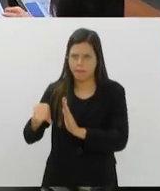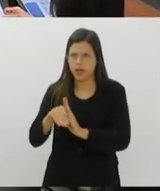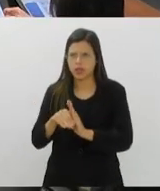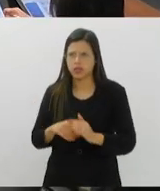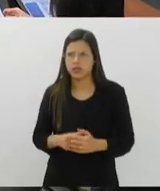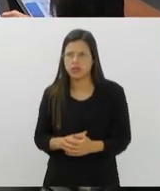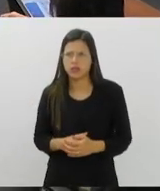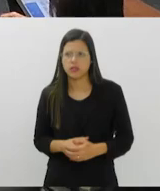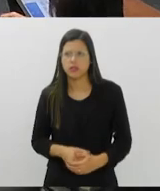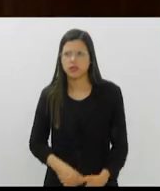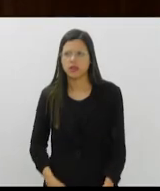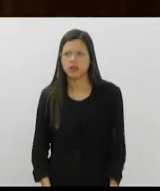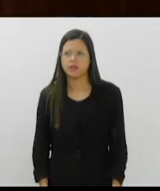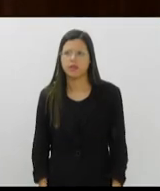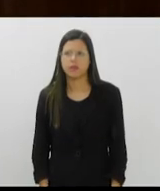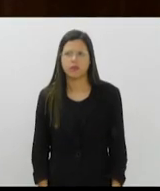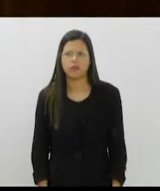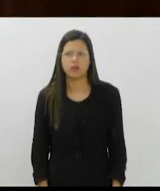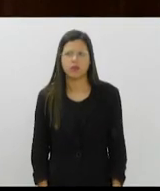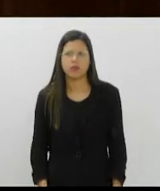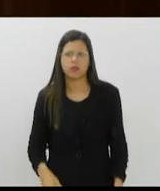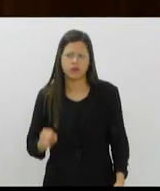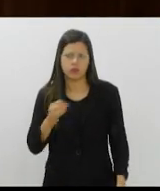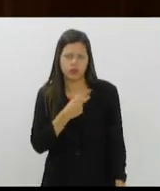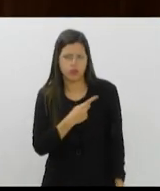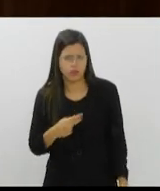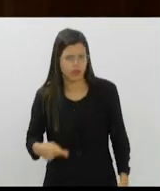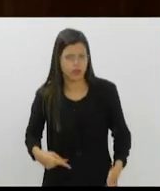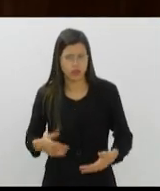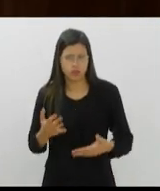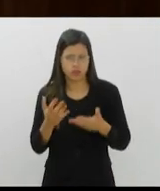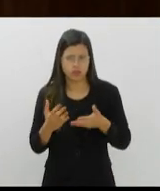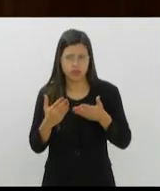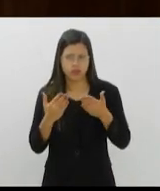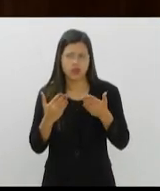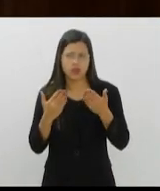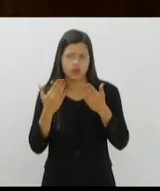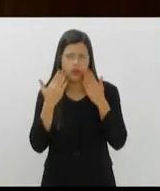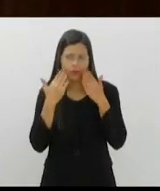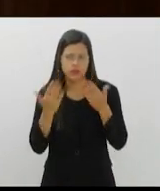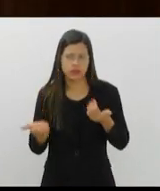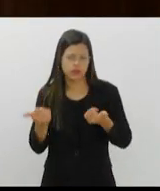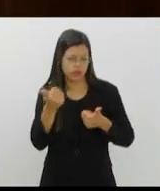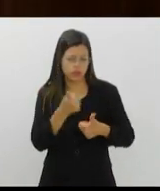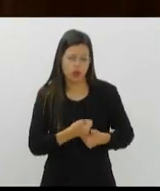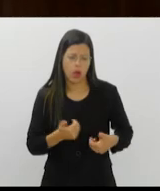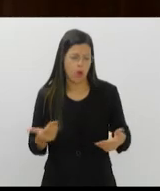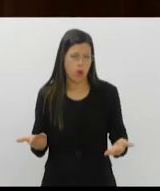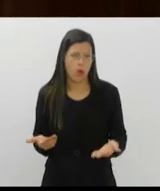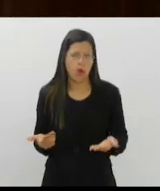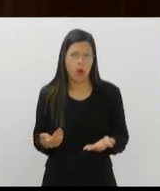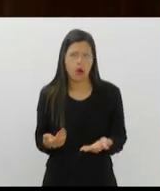Não, porque se o presidente assim desejasse, a gente apresentava o substitutivo agora, senão...